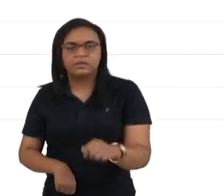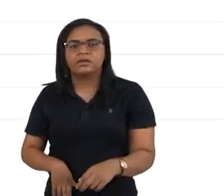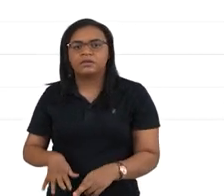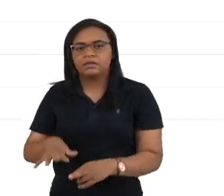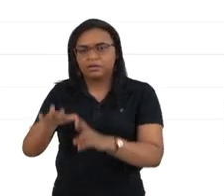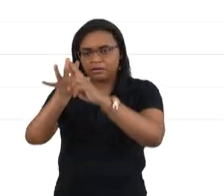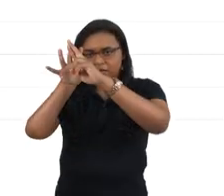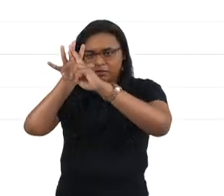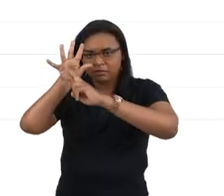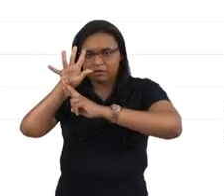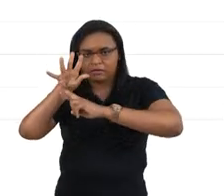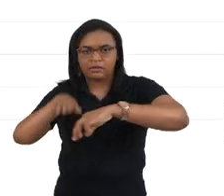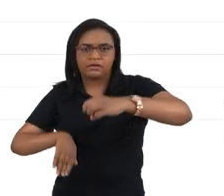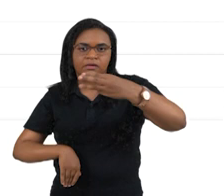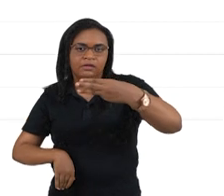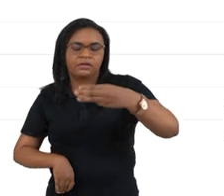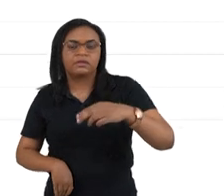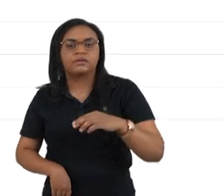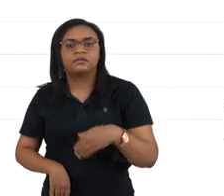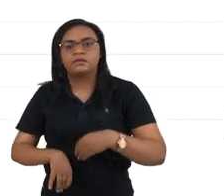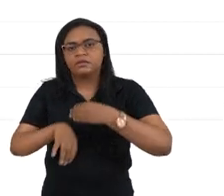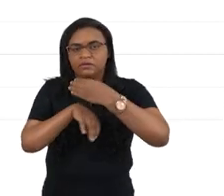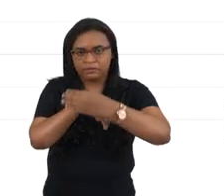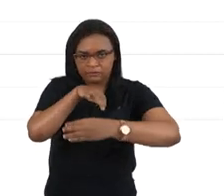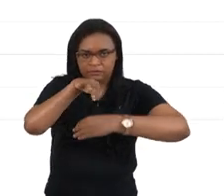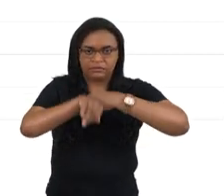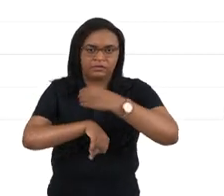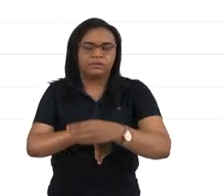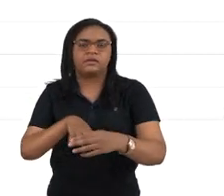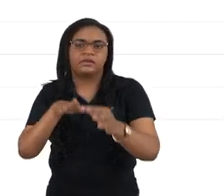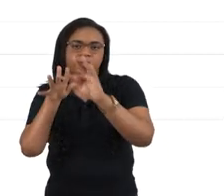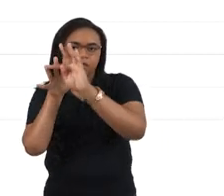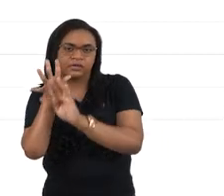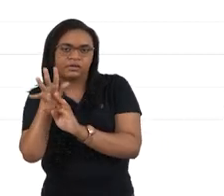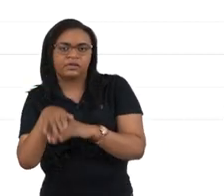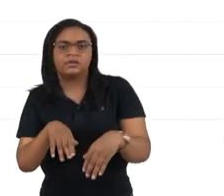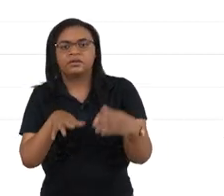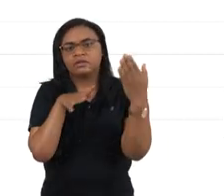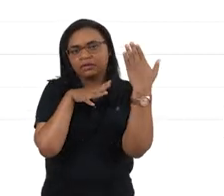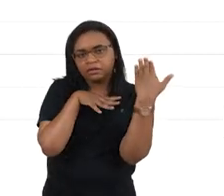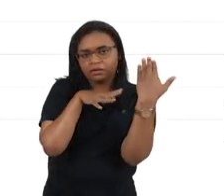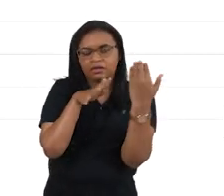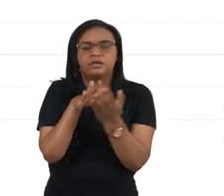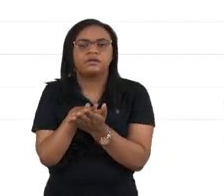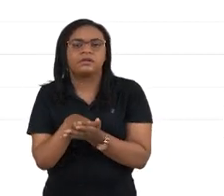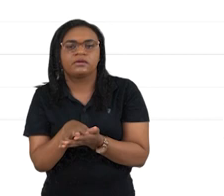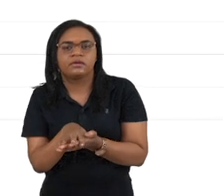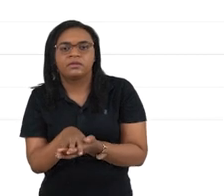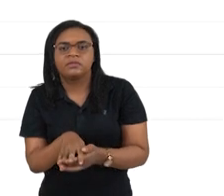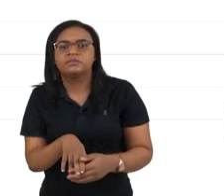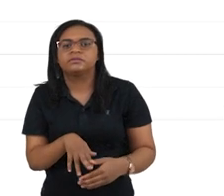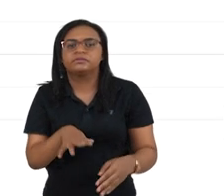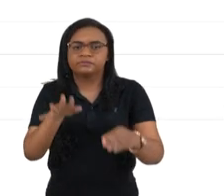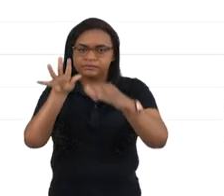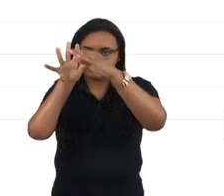de três que foram mencionadas em textos aí antigos, né? Que foram relatados aí na